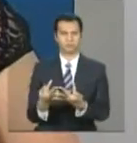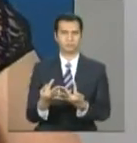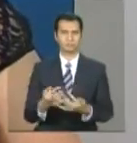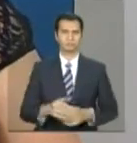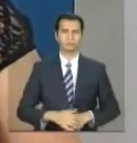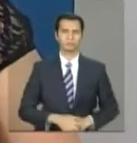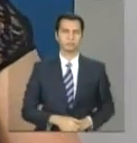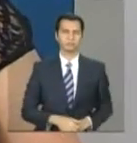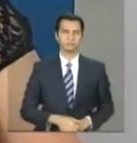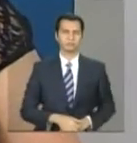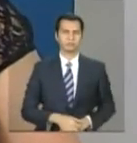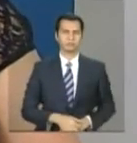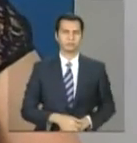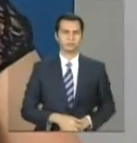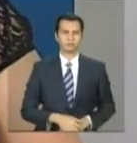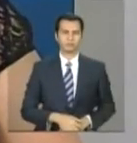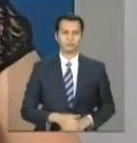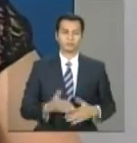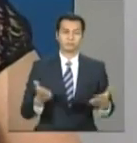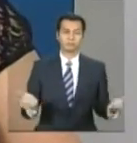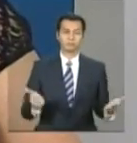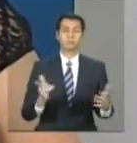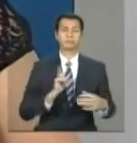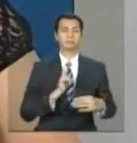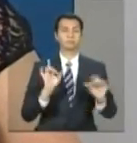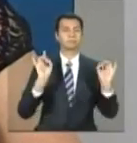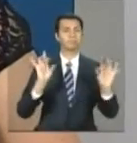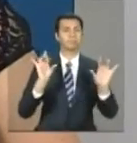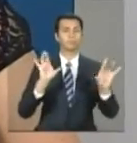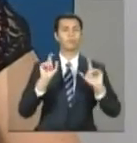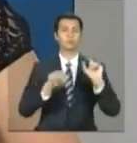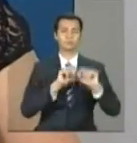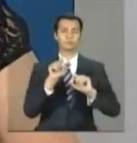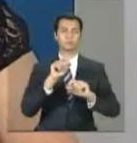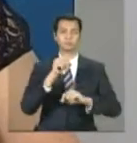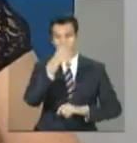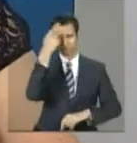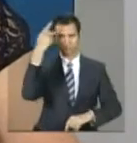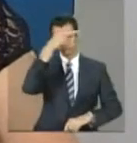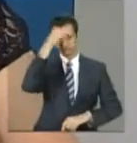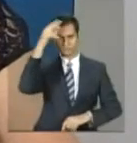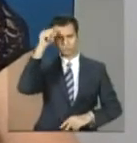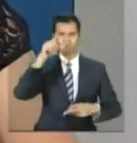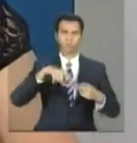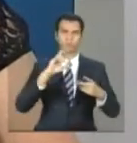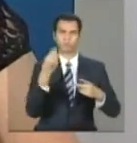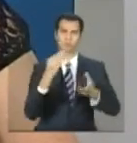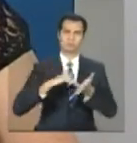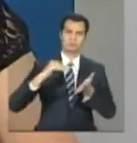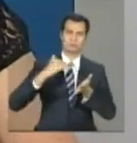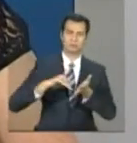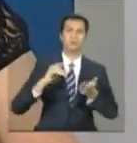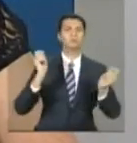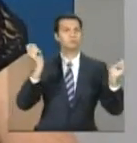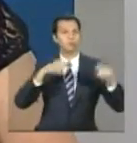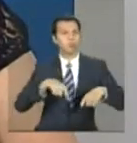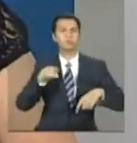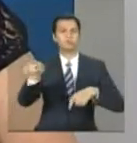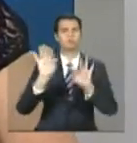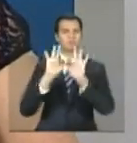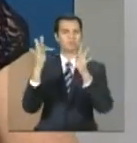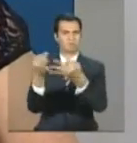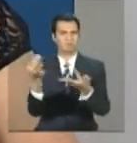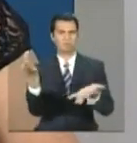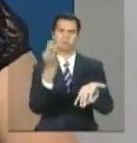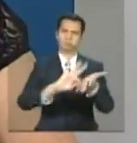renda. Então, neste caso específico, o município, o gestor municipal, pode sim atualizar o cadastro dessa